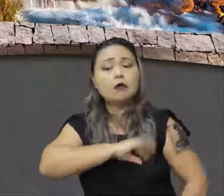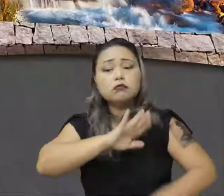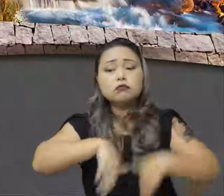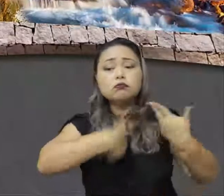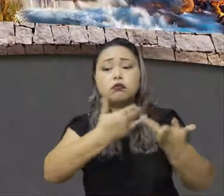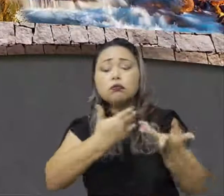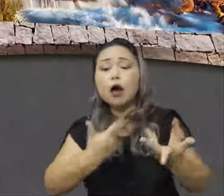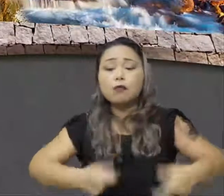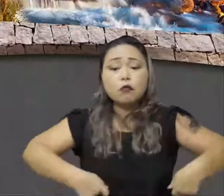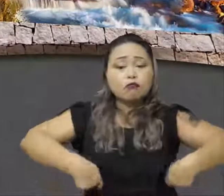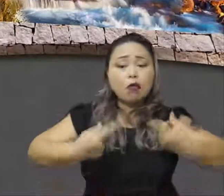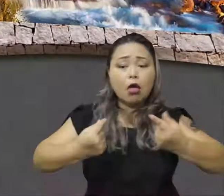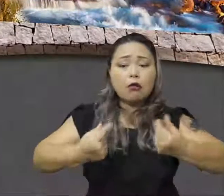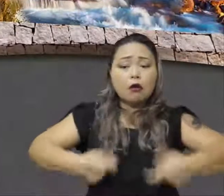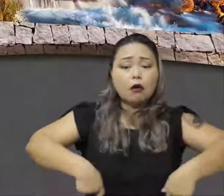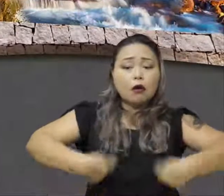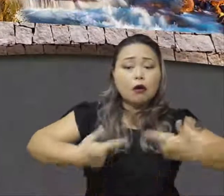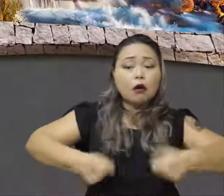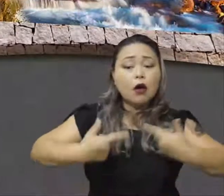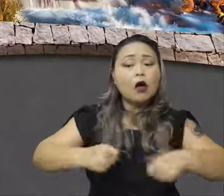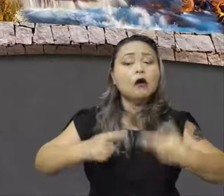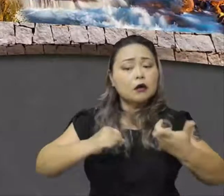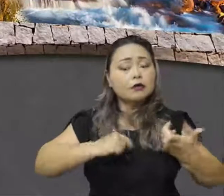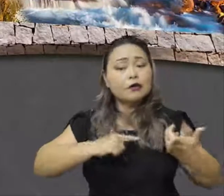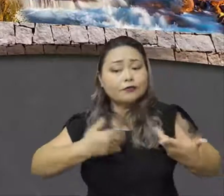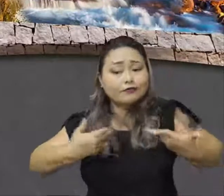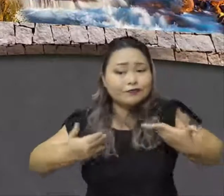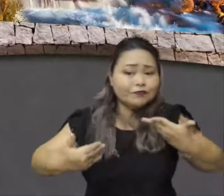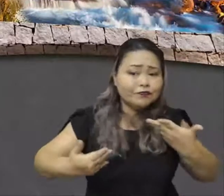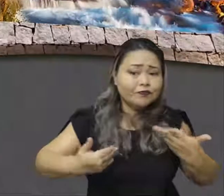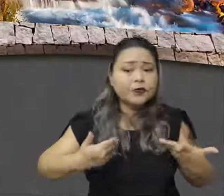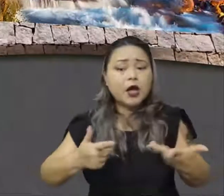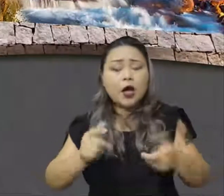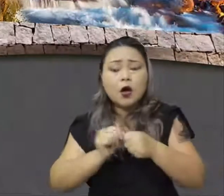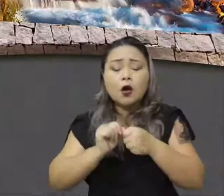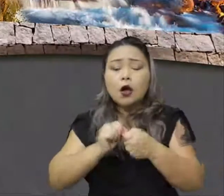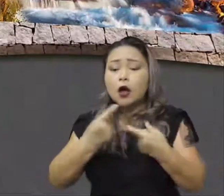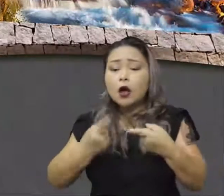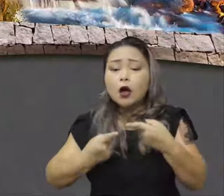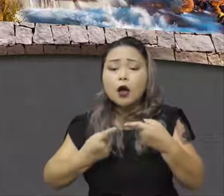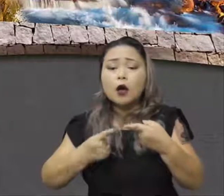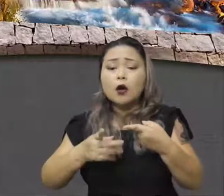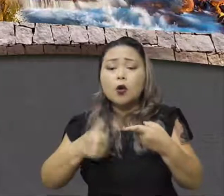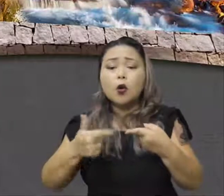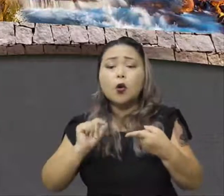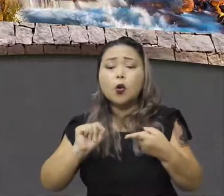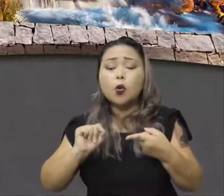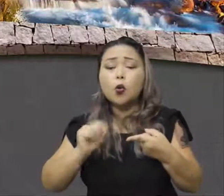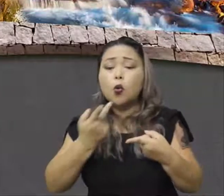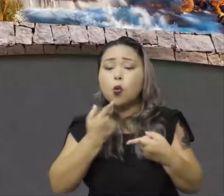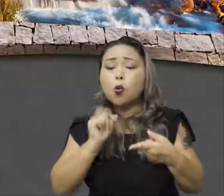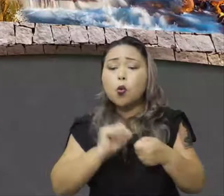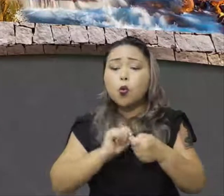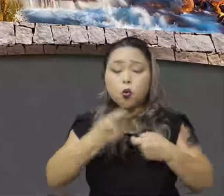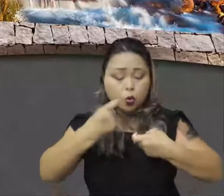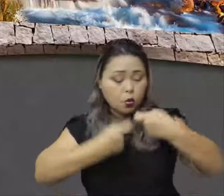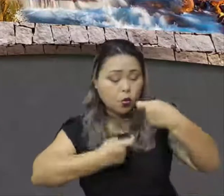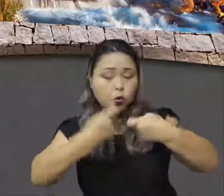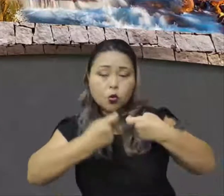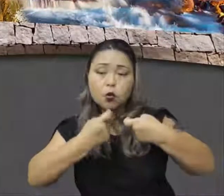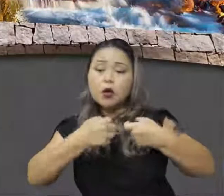o consumo. Portanto, isso gerou uma discórdia. E essa discórdia gerou o que é chamado Guerra